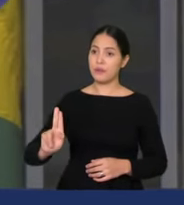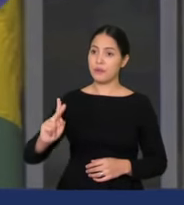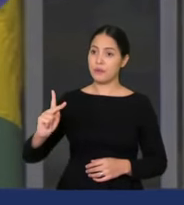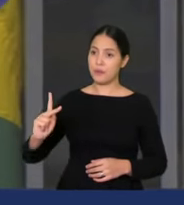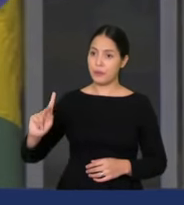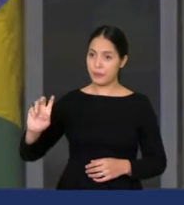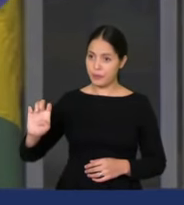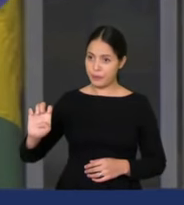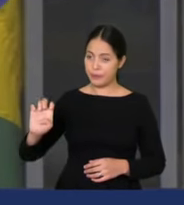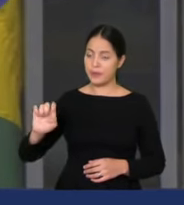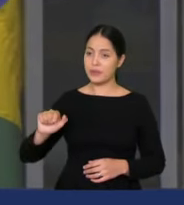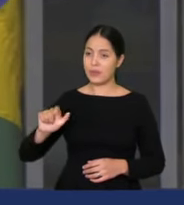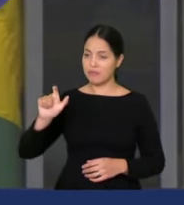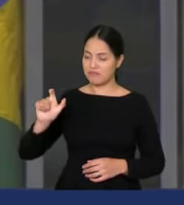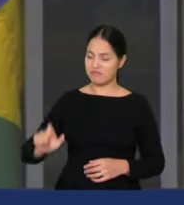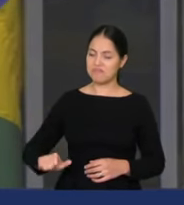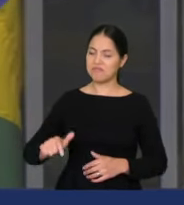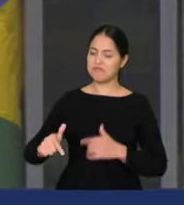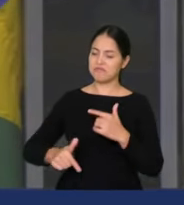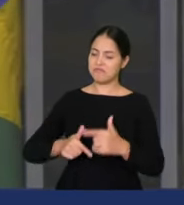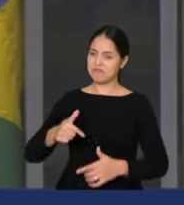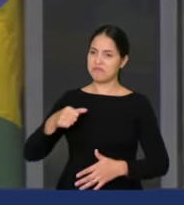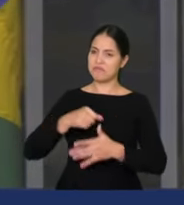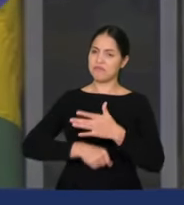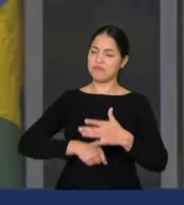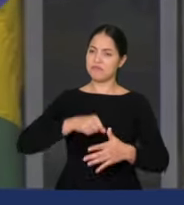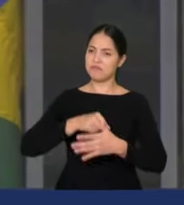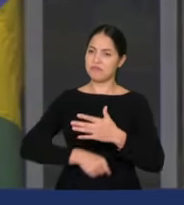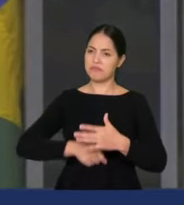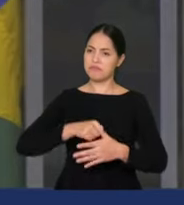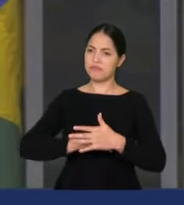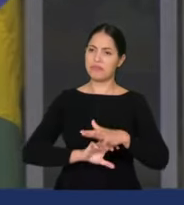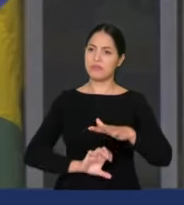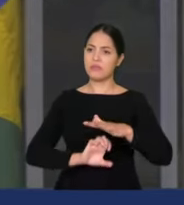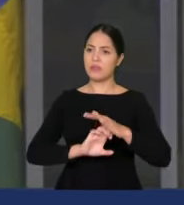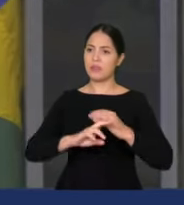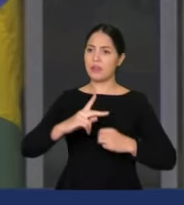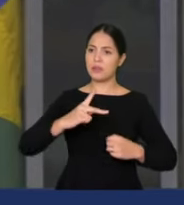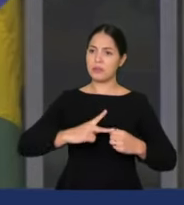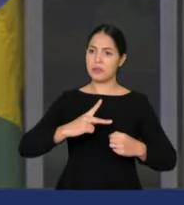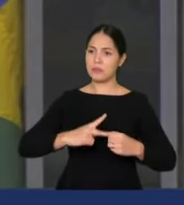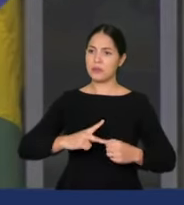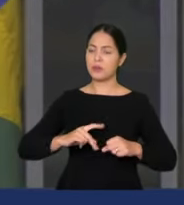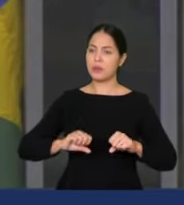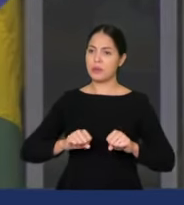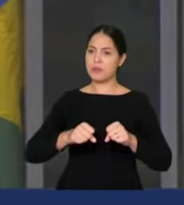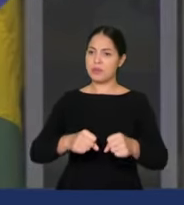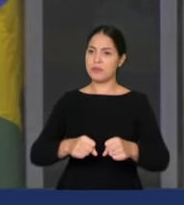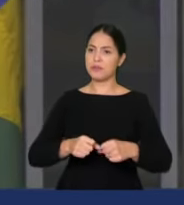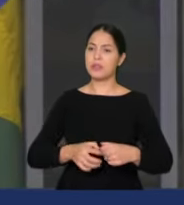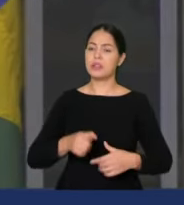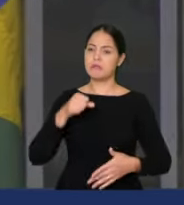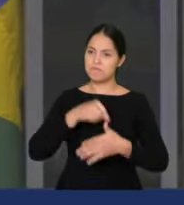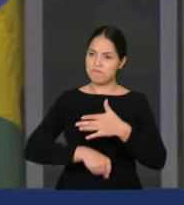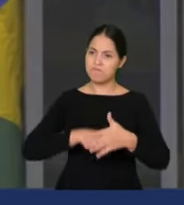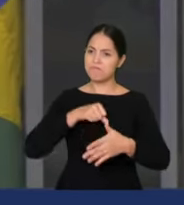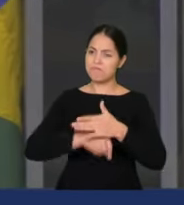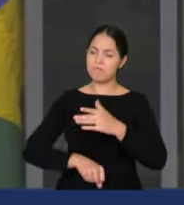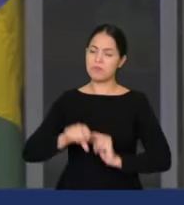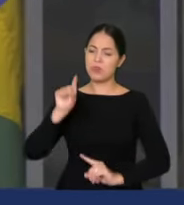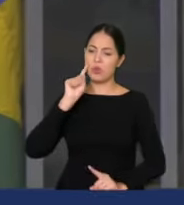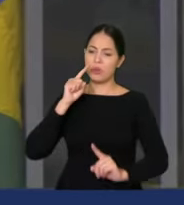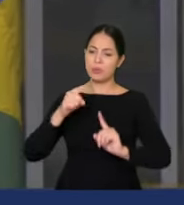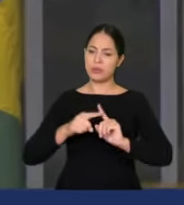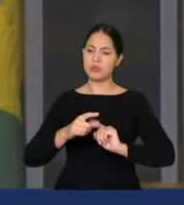dos trabalhadores e trabalhadoras da Petrobras, pela Petrobras, por uma política energética adequada